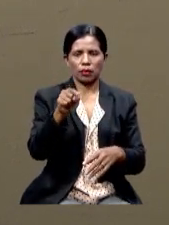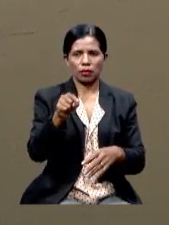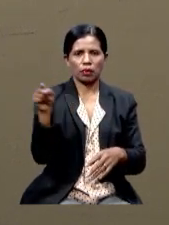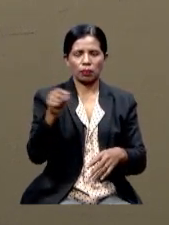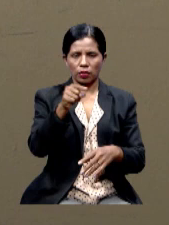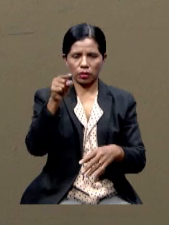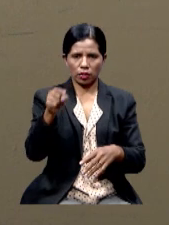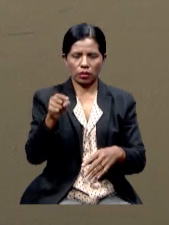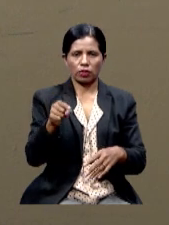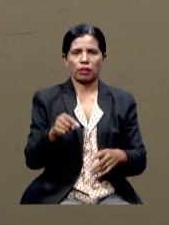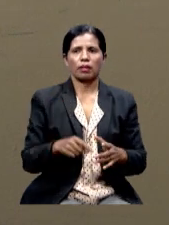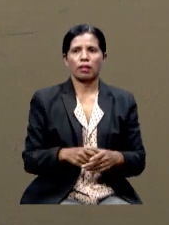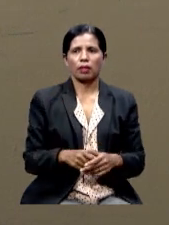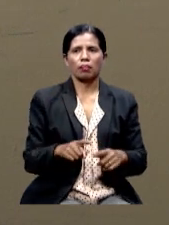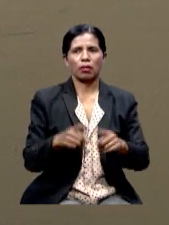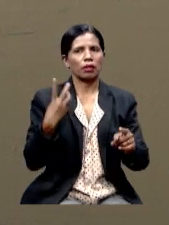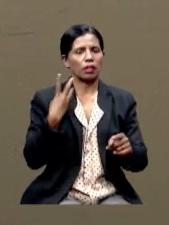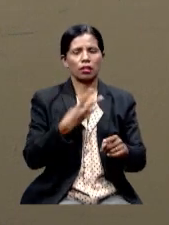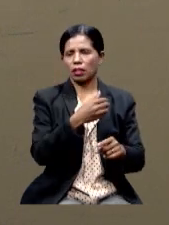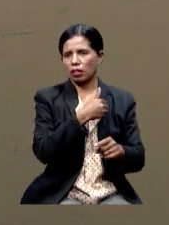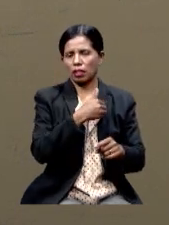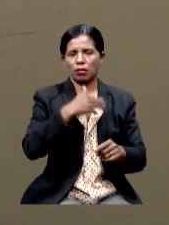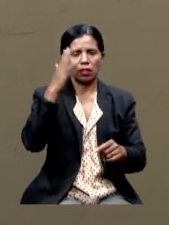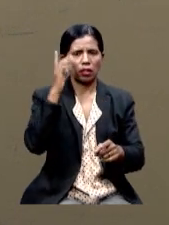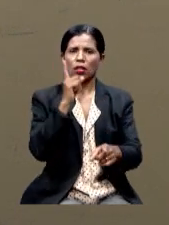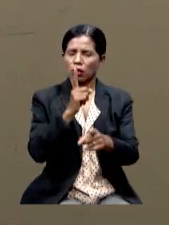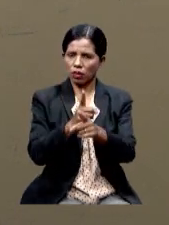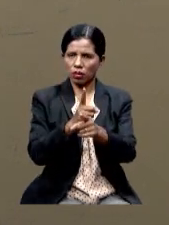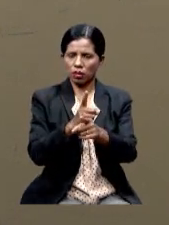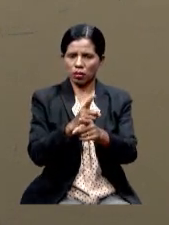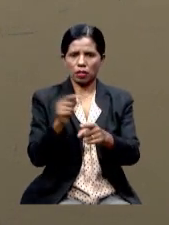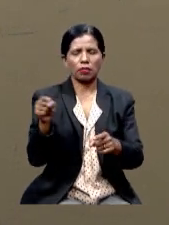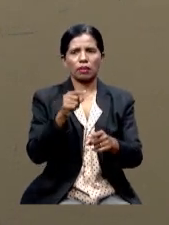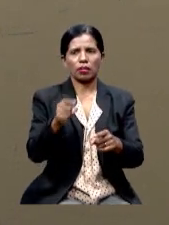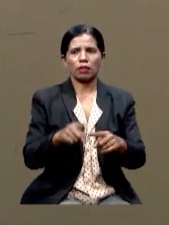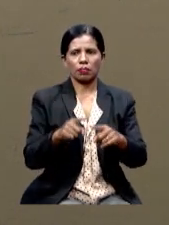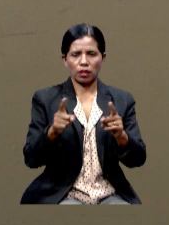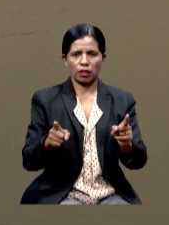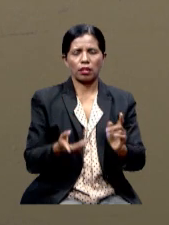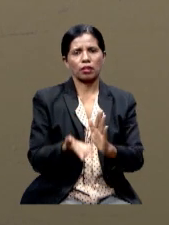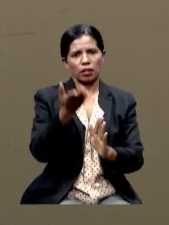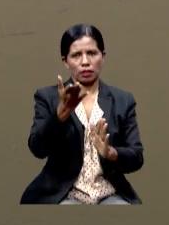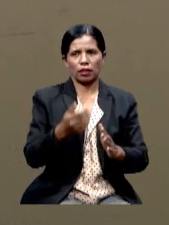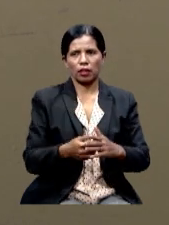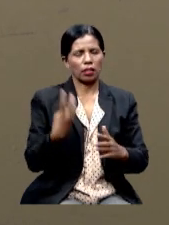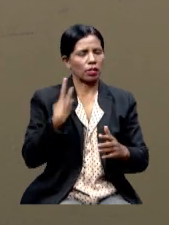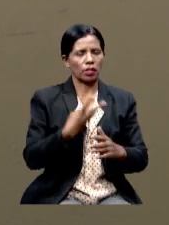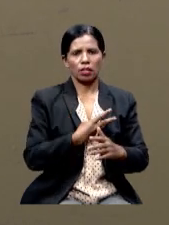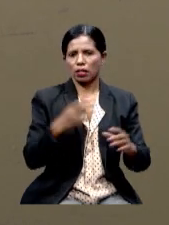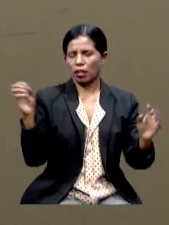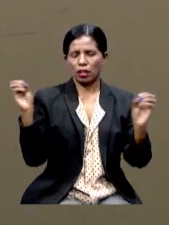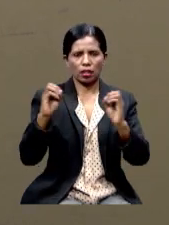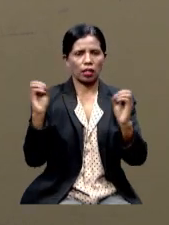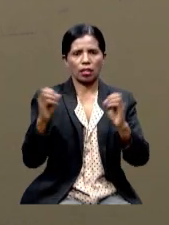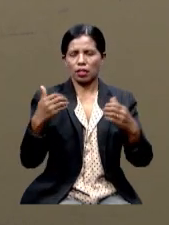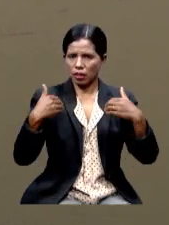4.5% álcool. Mas isso será o que ele justifica cada cláusula, não é nem porcentagem. O balo ele liu. Também isso lá é o laboratório onde a tu